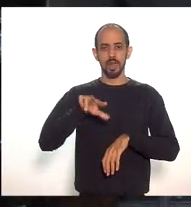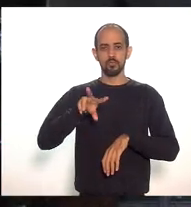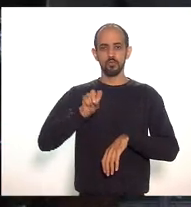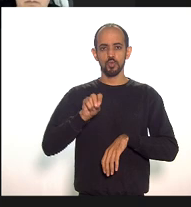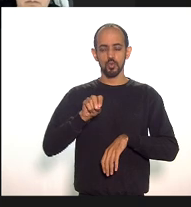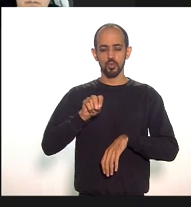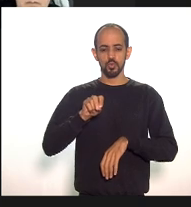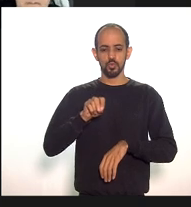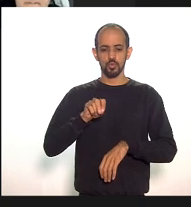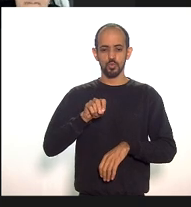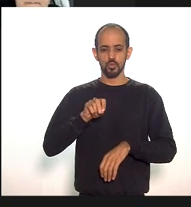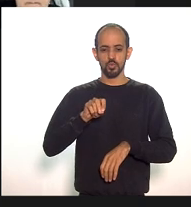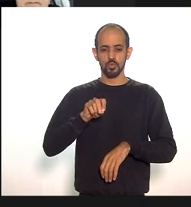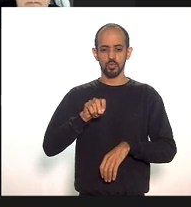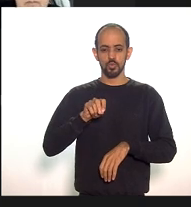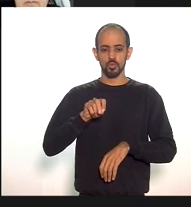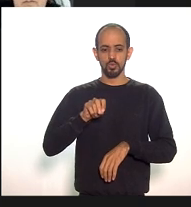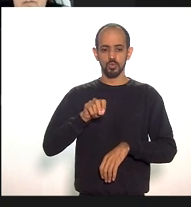e